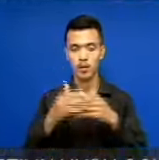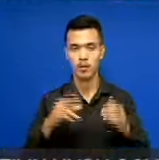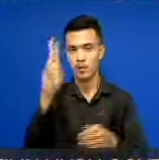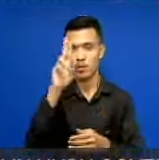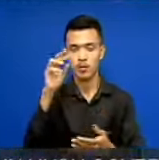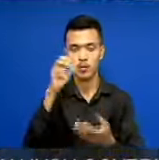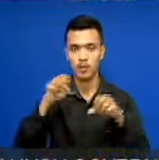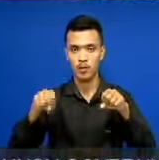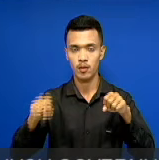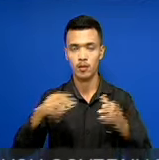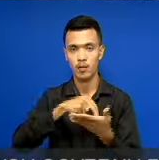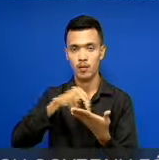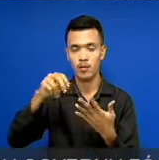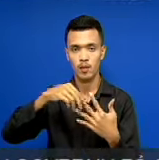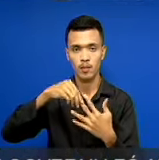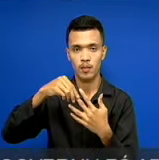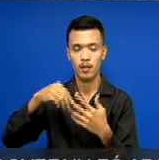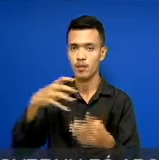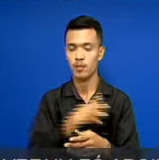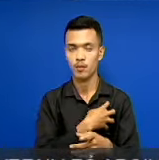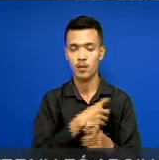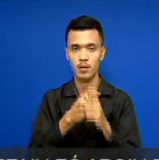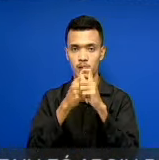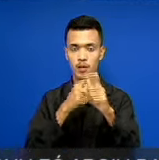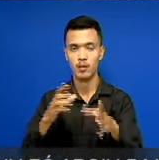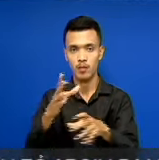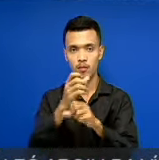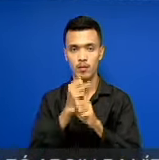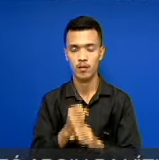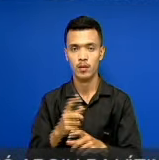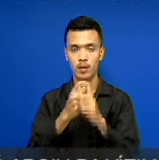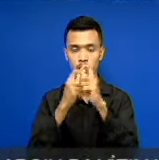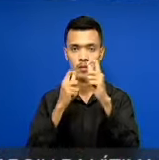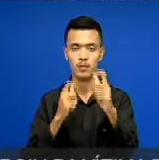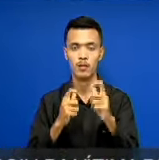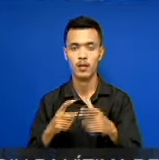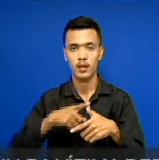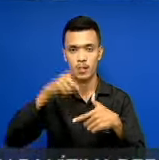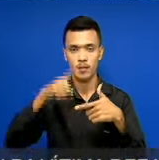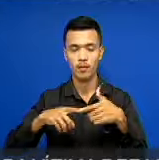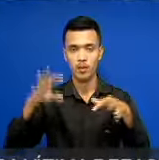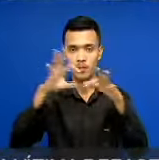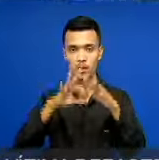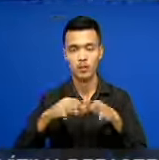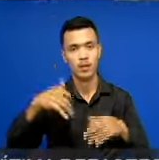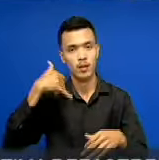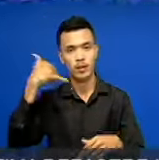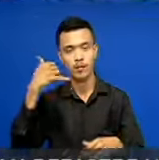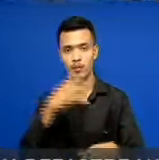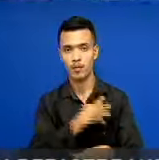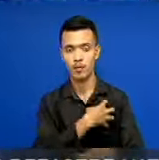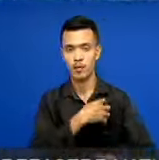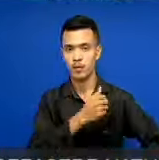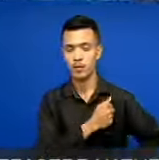ou sapa matrícula plástico, nebe Polícia Trânsito consegue prender nem transporte. A foi membro ne contacto ba Polícia